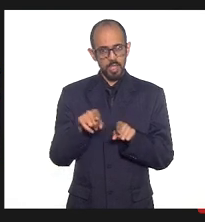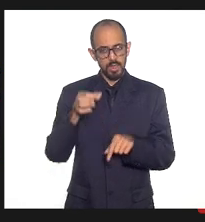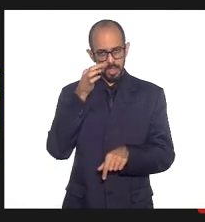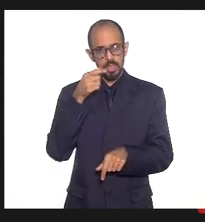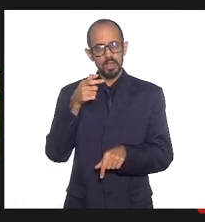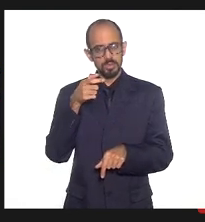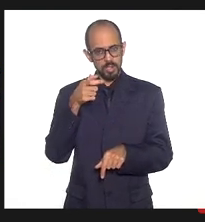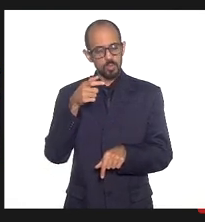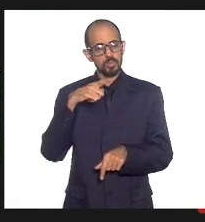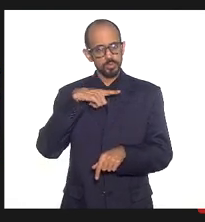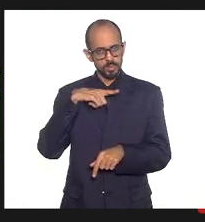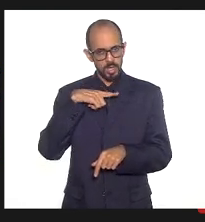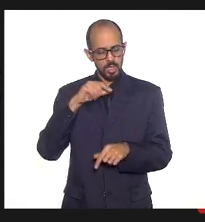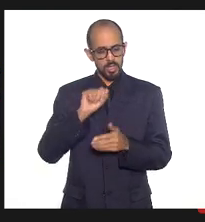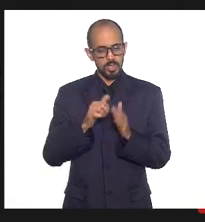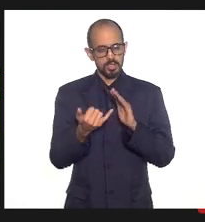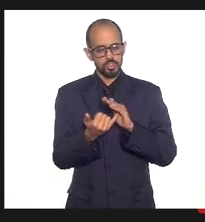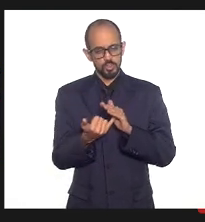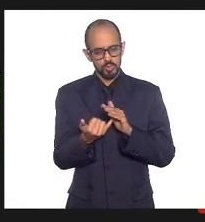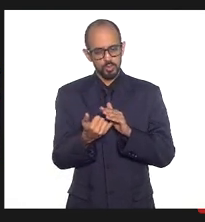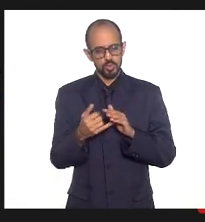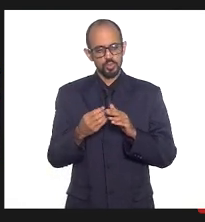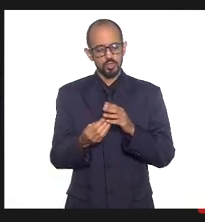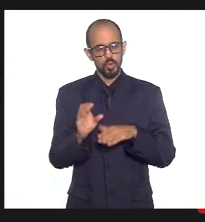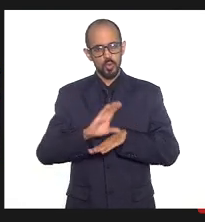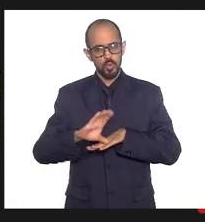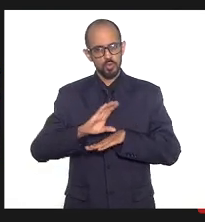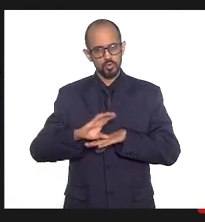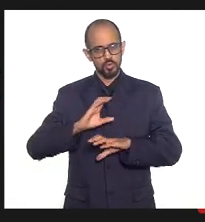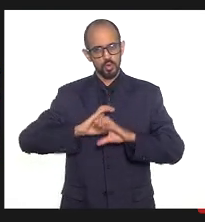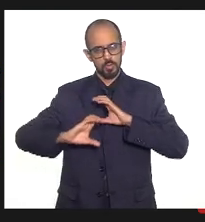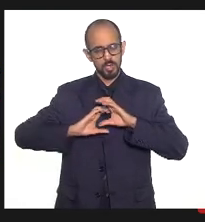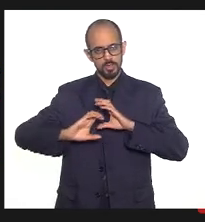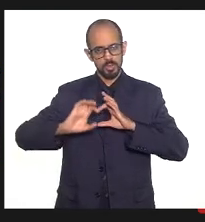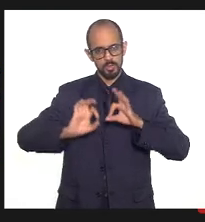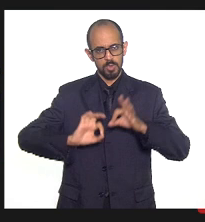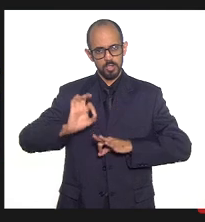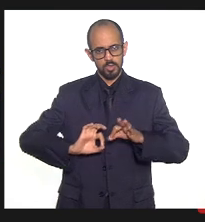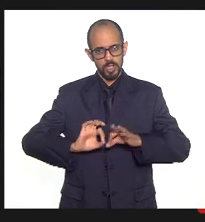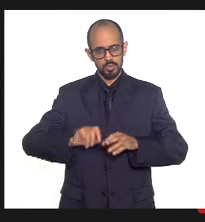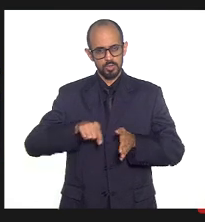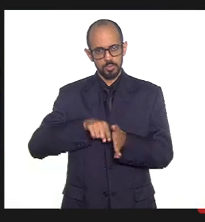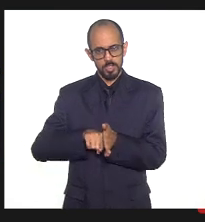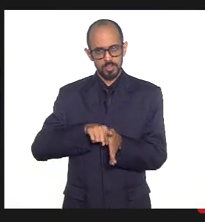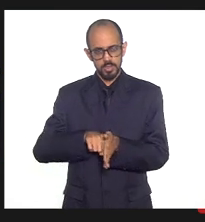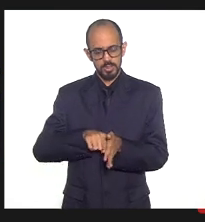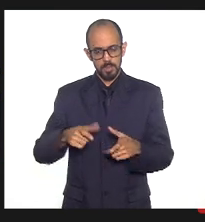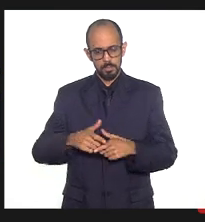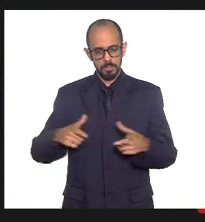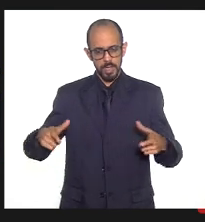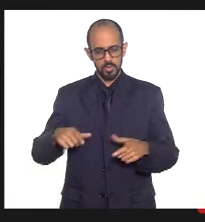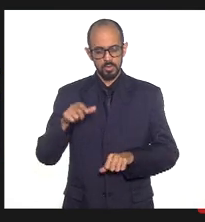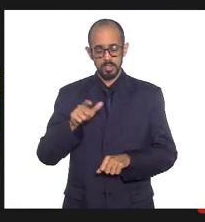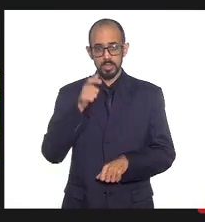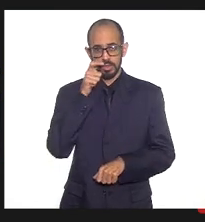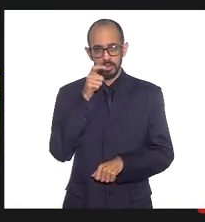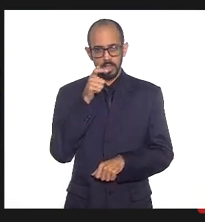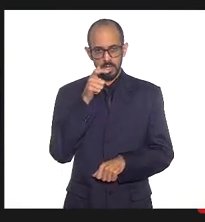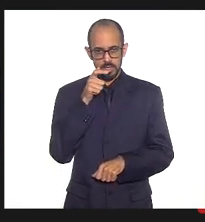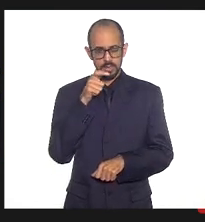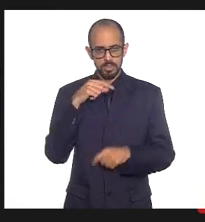há muitos institutos, cursos de comunicação, projetos de pesquisa, de extensão, a maioria que nos interessa na área